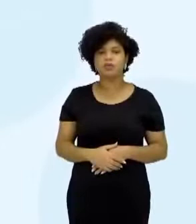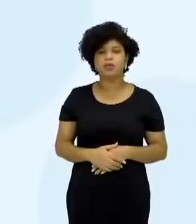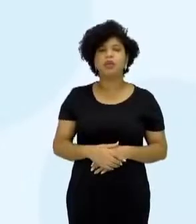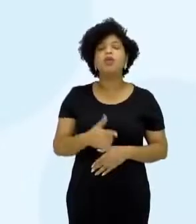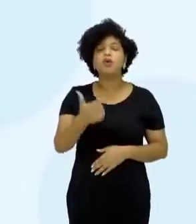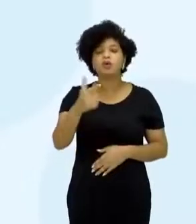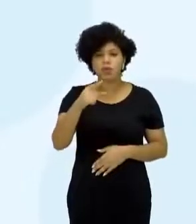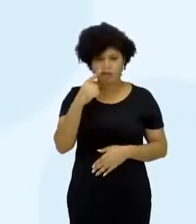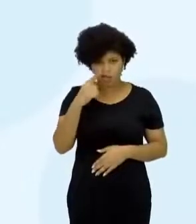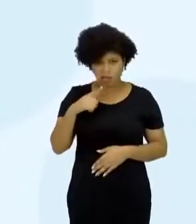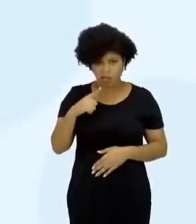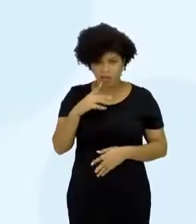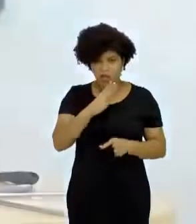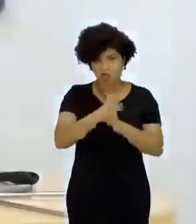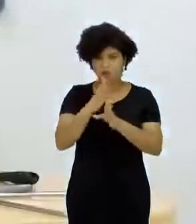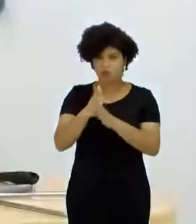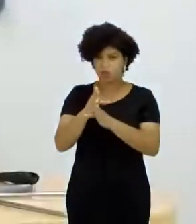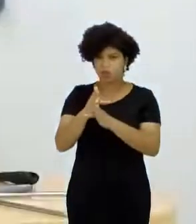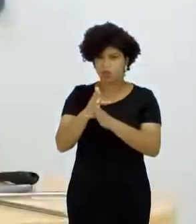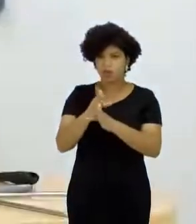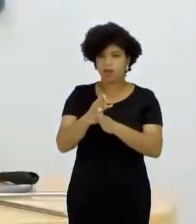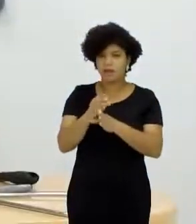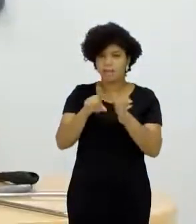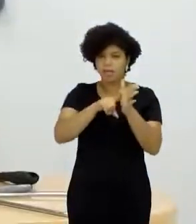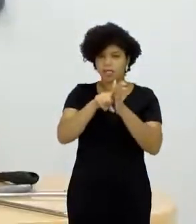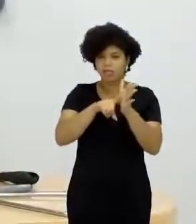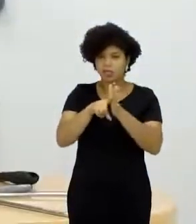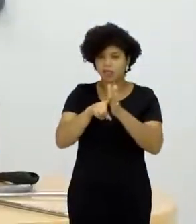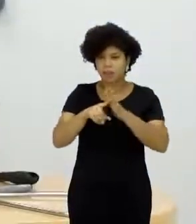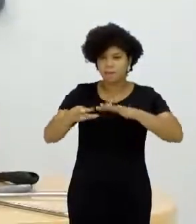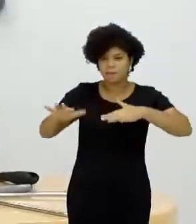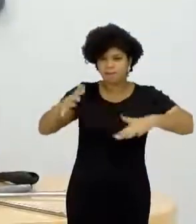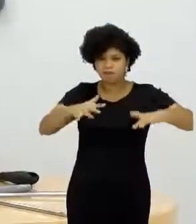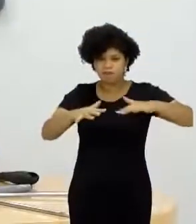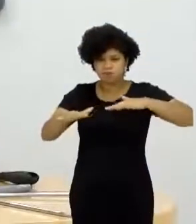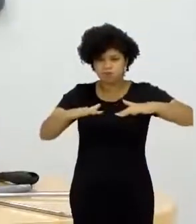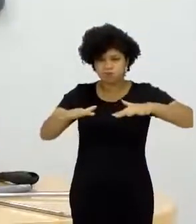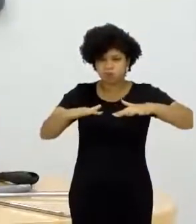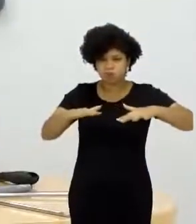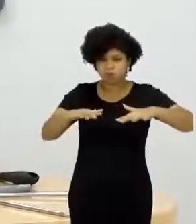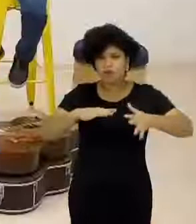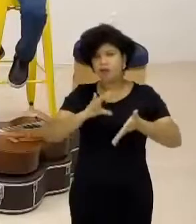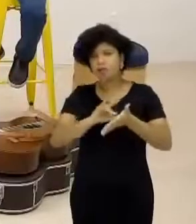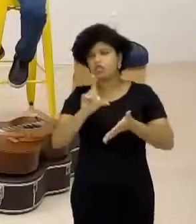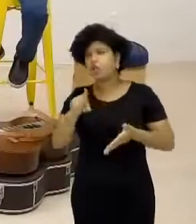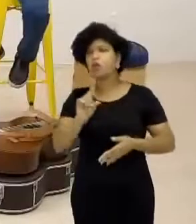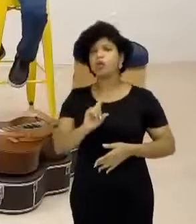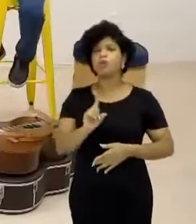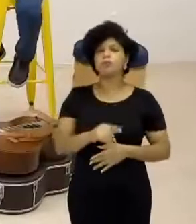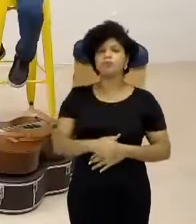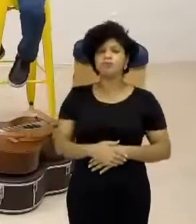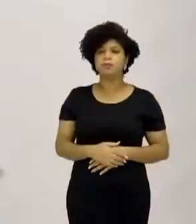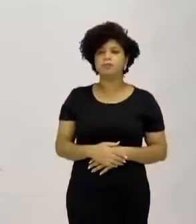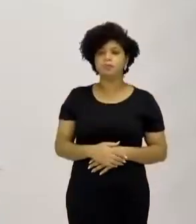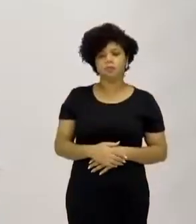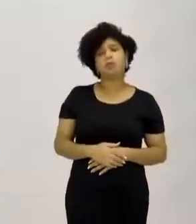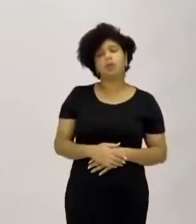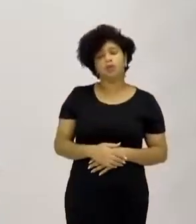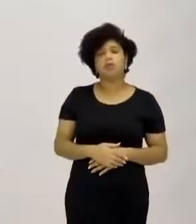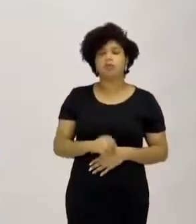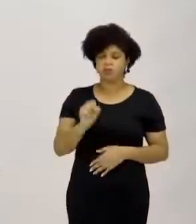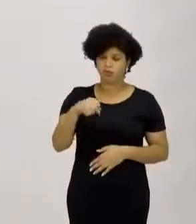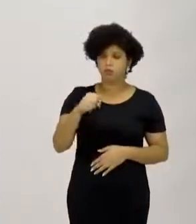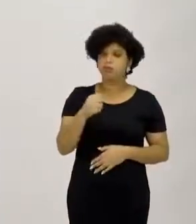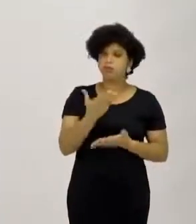terremoto através do estudo de ondas sísmicas? E aí, é mito ou realidade? Ah, existem estudos das